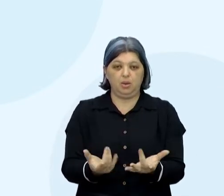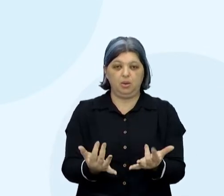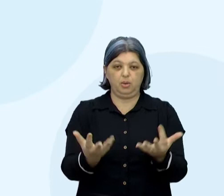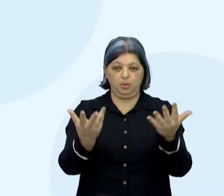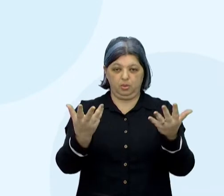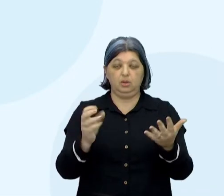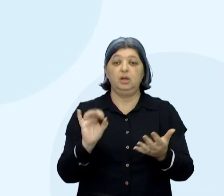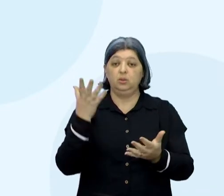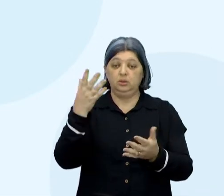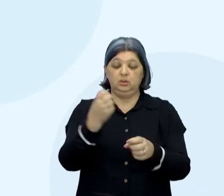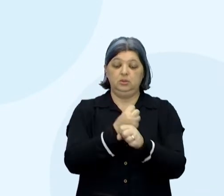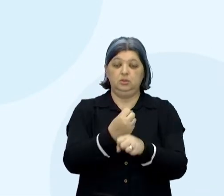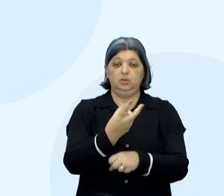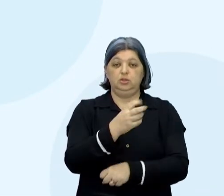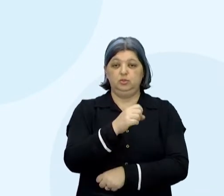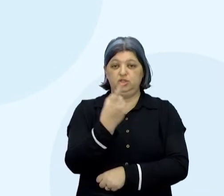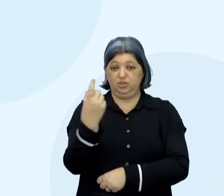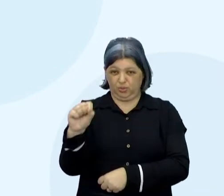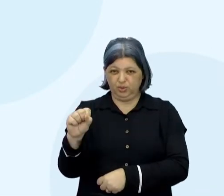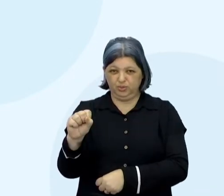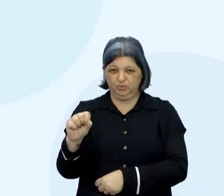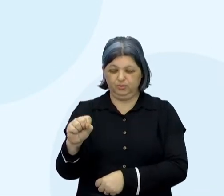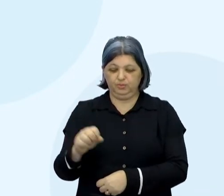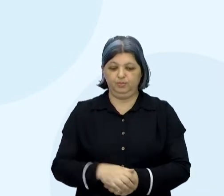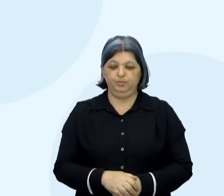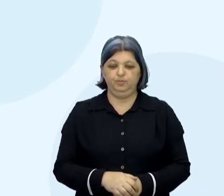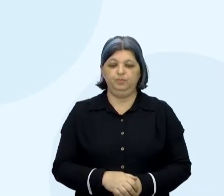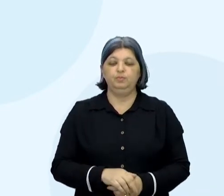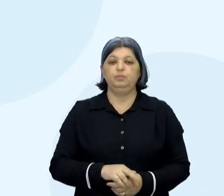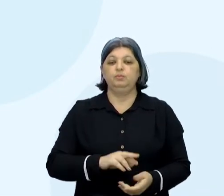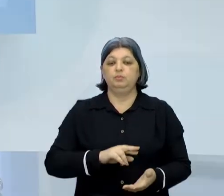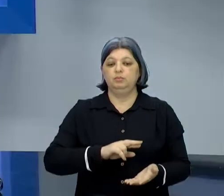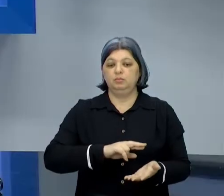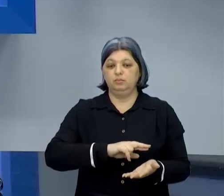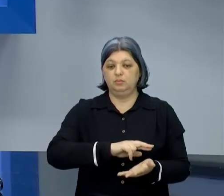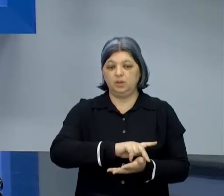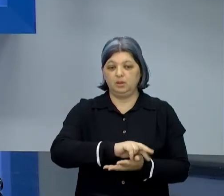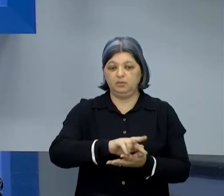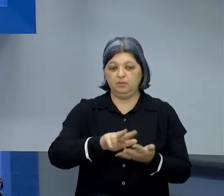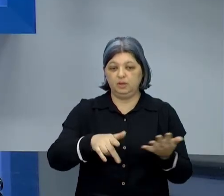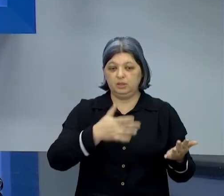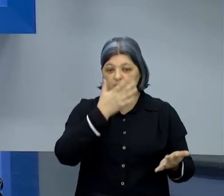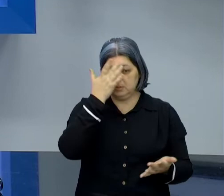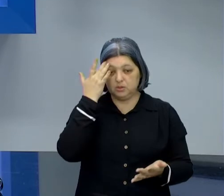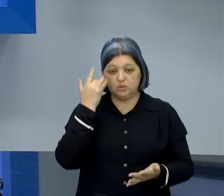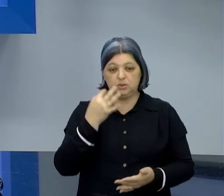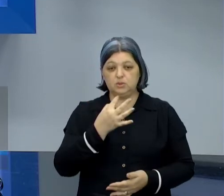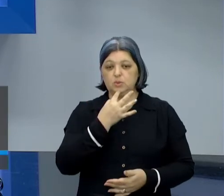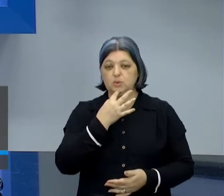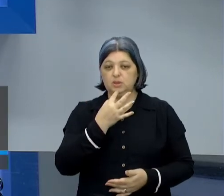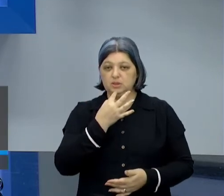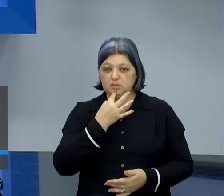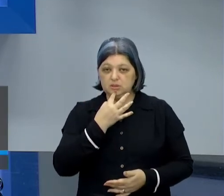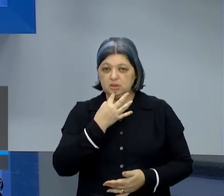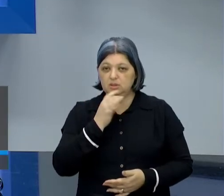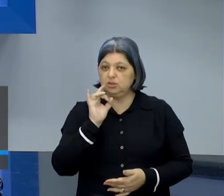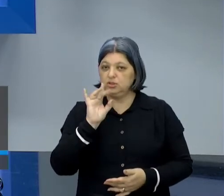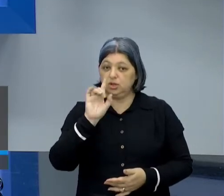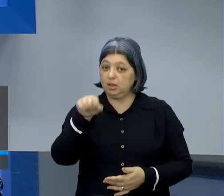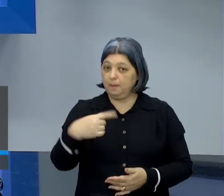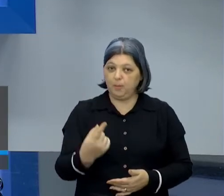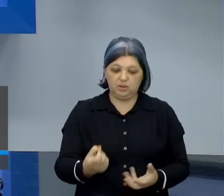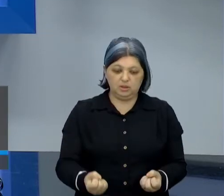de 2018. Então, muitas pessoas conheceram o Museu Nacional apenas depois que ele pegou fogo,